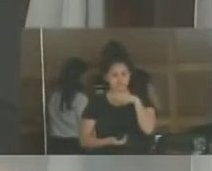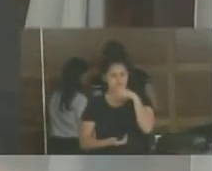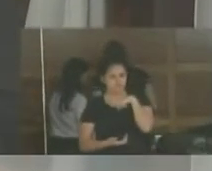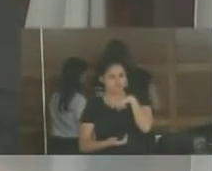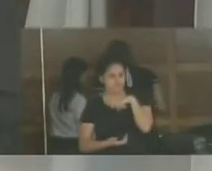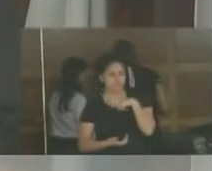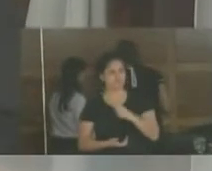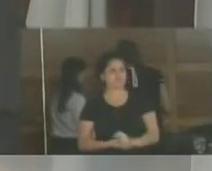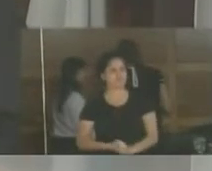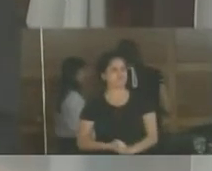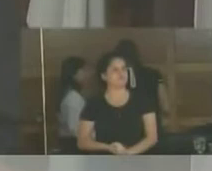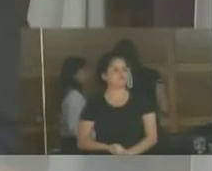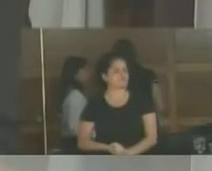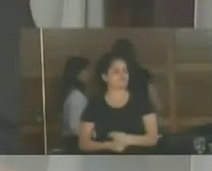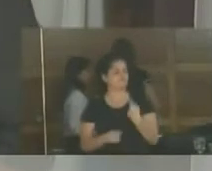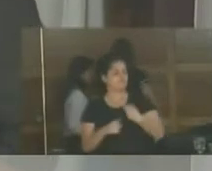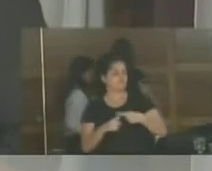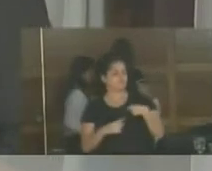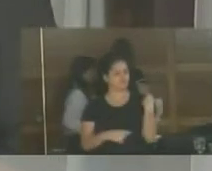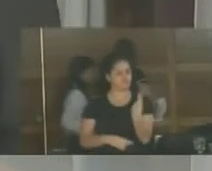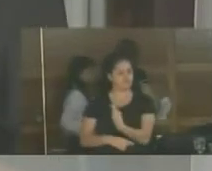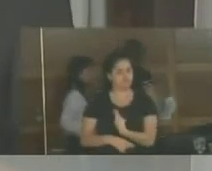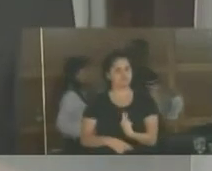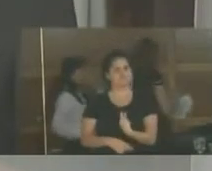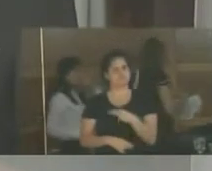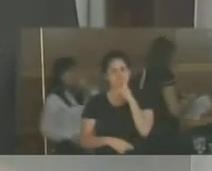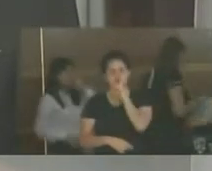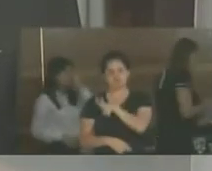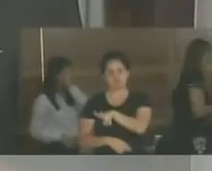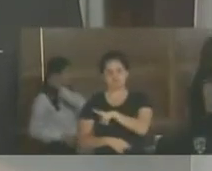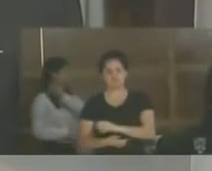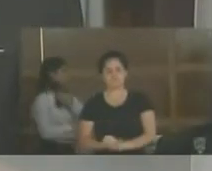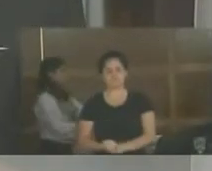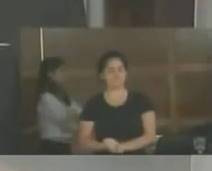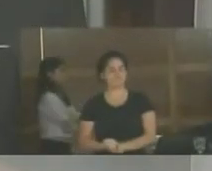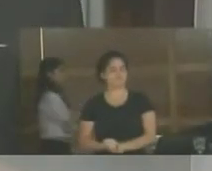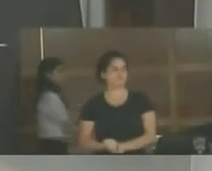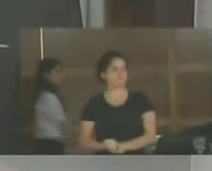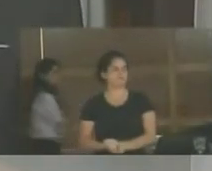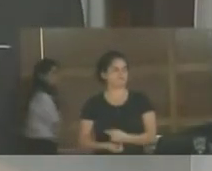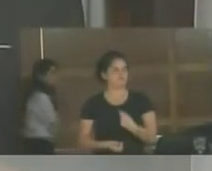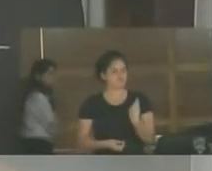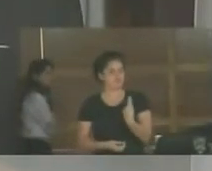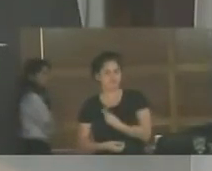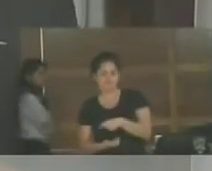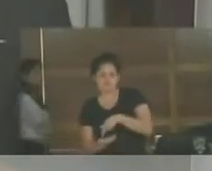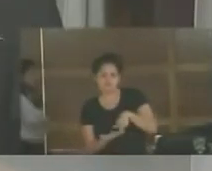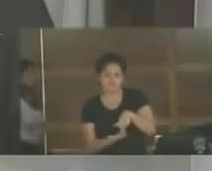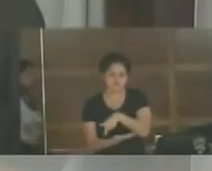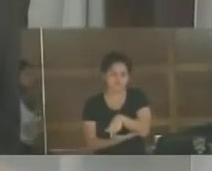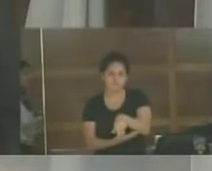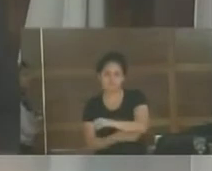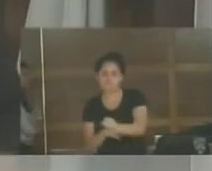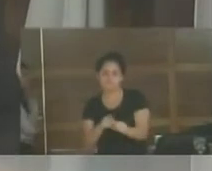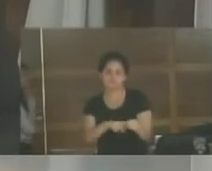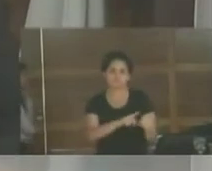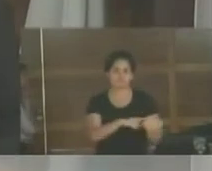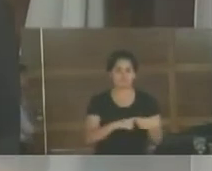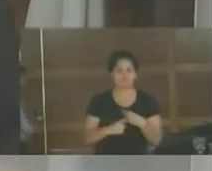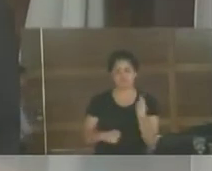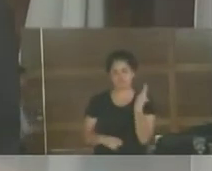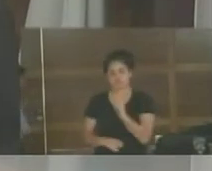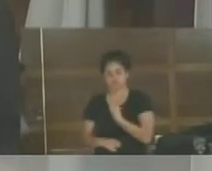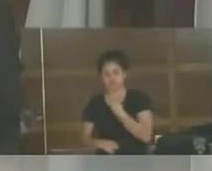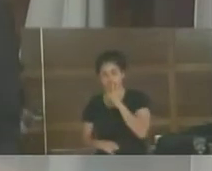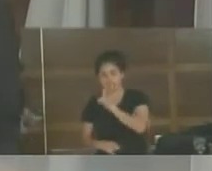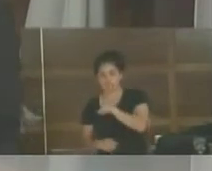isso aí não cola, porque nós estamos vendo, nós que vivemos em Angra dos Reis, nós que visitamos os bairros, nós estamos vendo